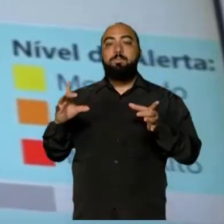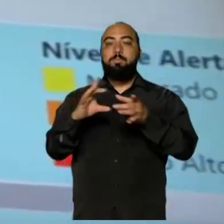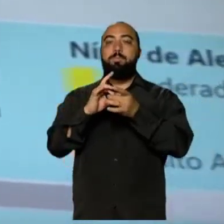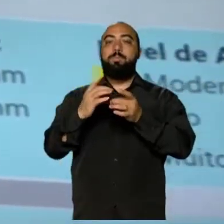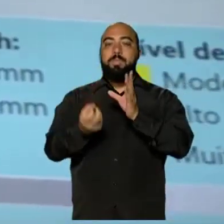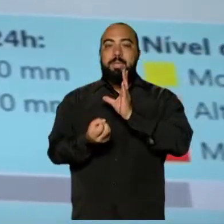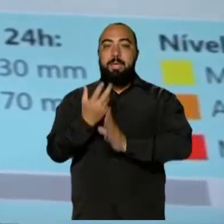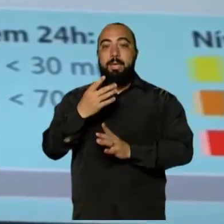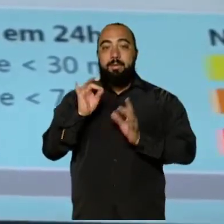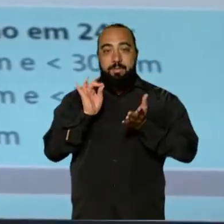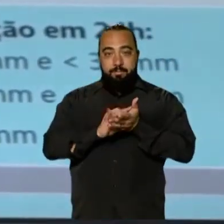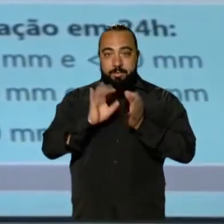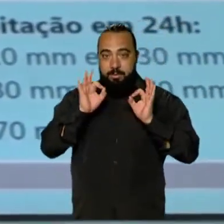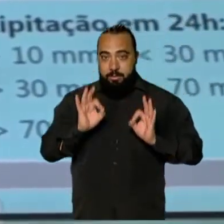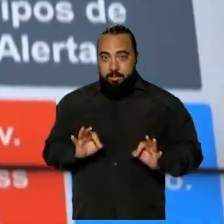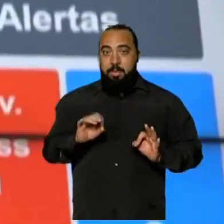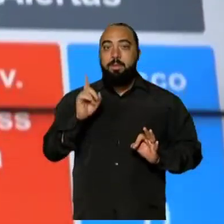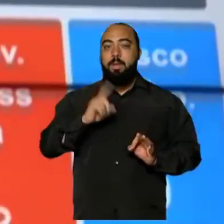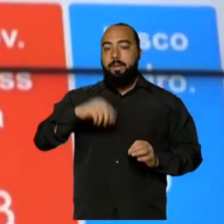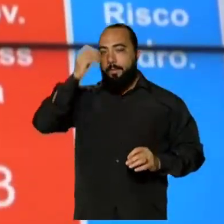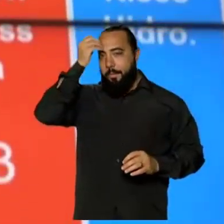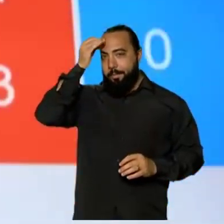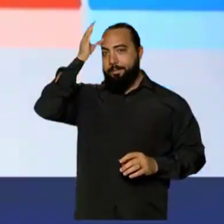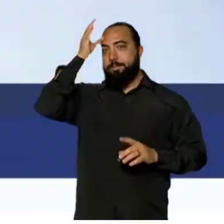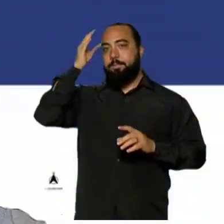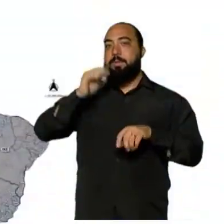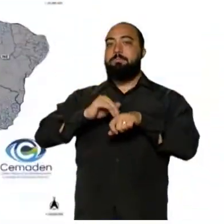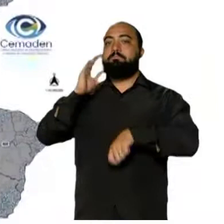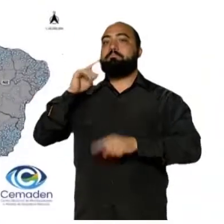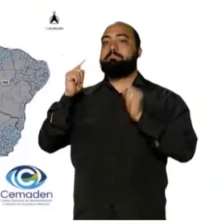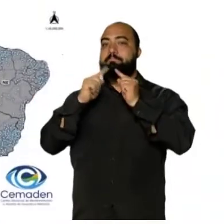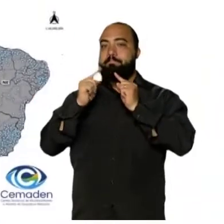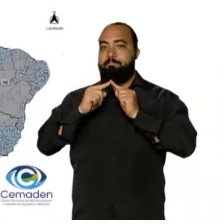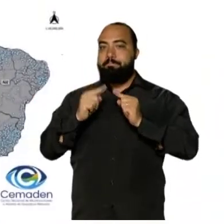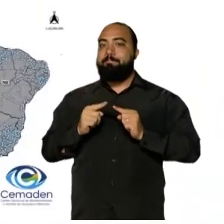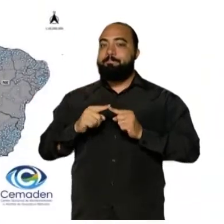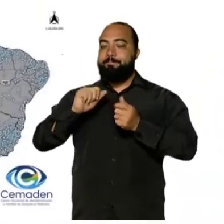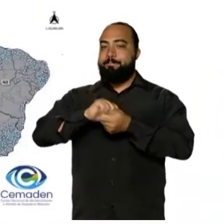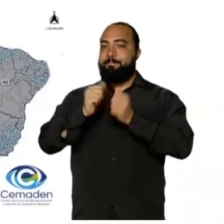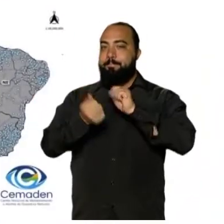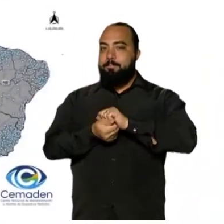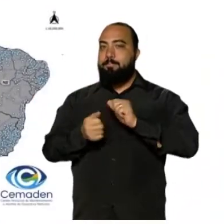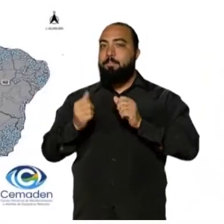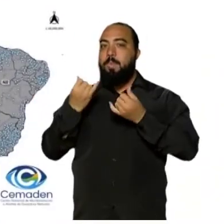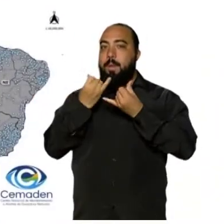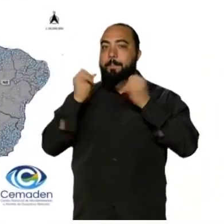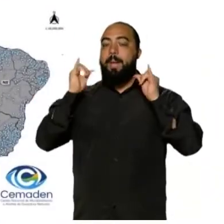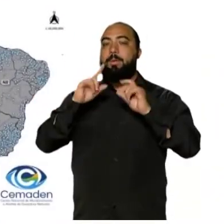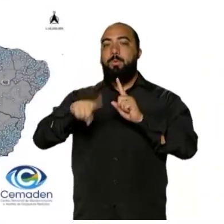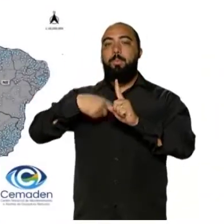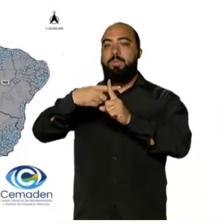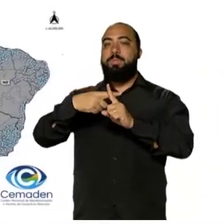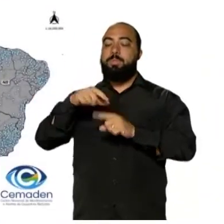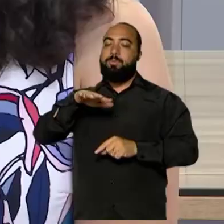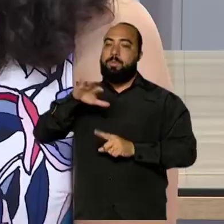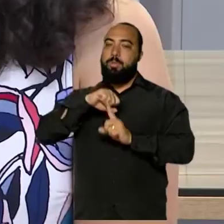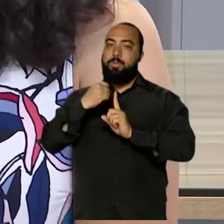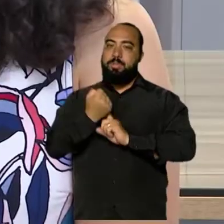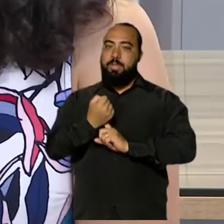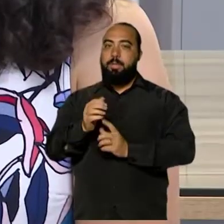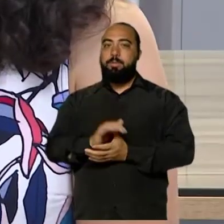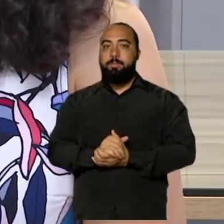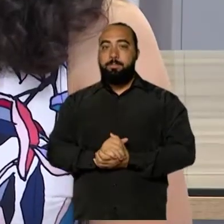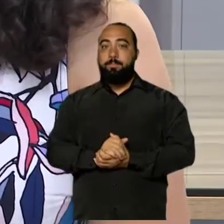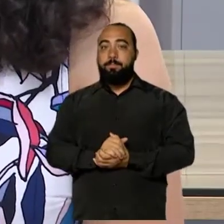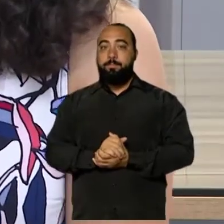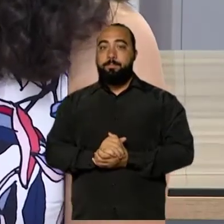criar efetivamente um conhecimento mais adequado e com maior impacto positivo na sociedade.